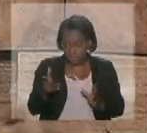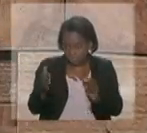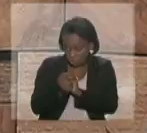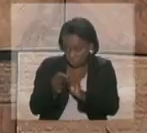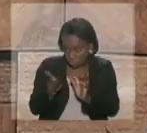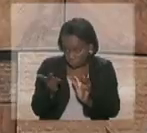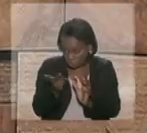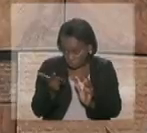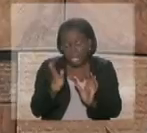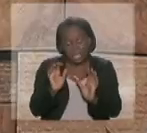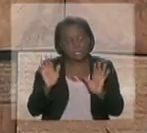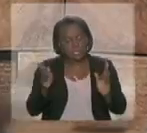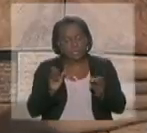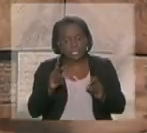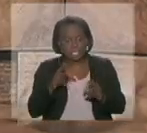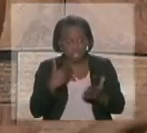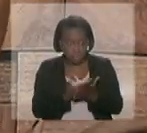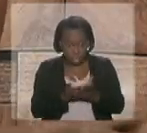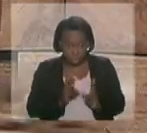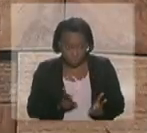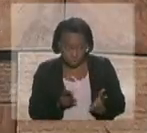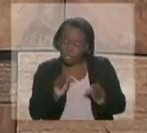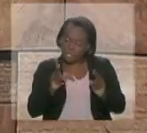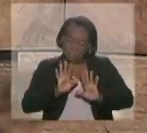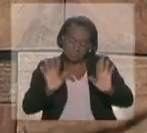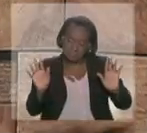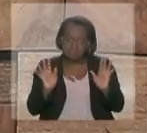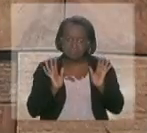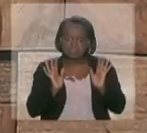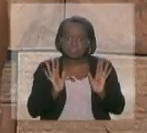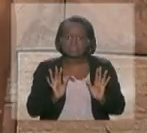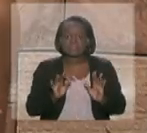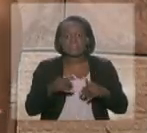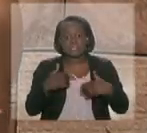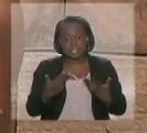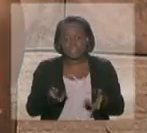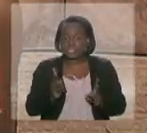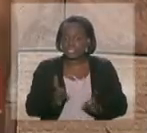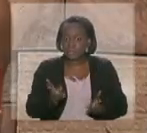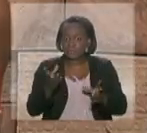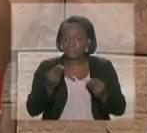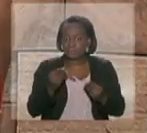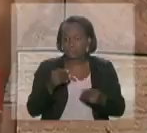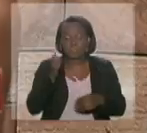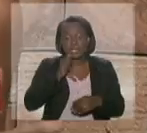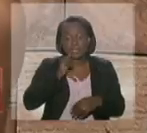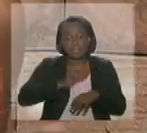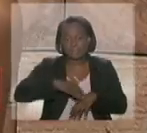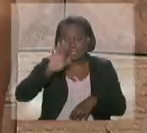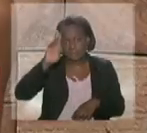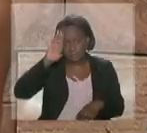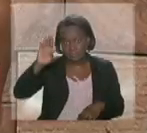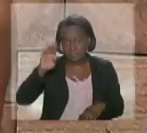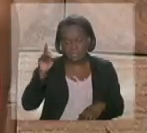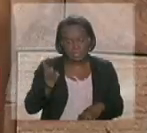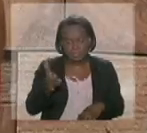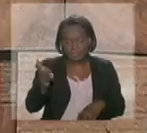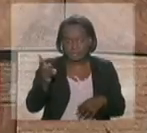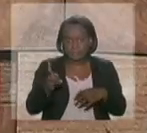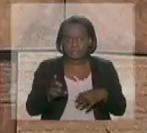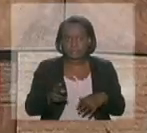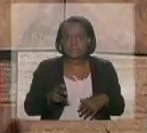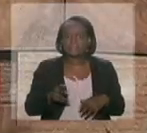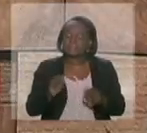falou assim não você vai estar com ela ok Ela vai continuar estudando Ok então para mim tá tudo bem então sempre foi muito ela sempre